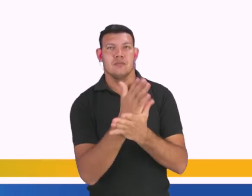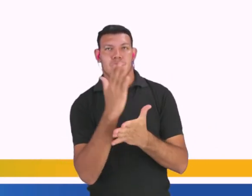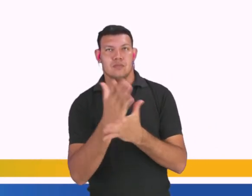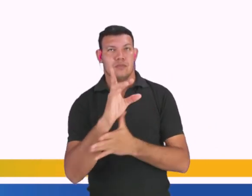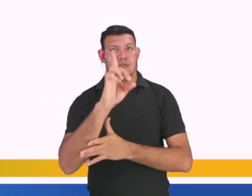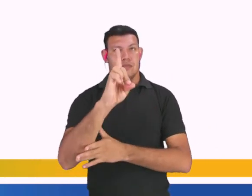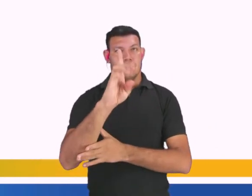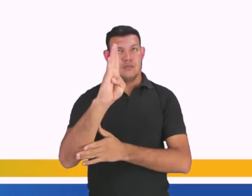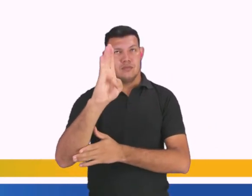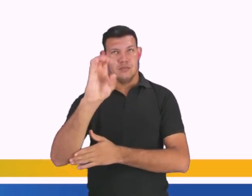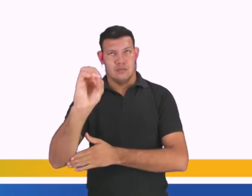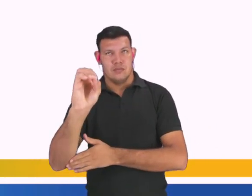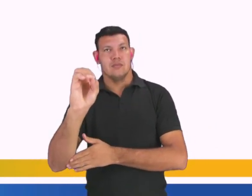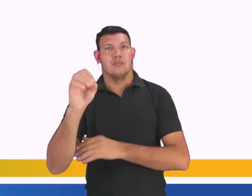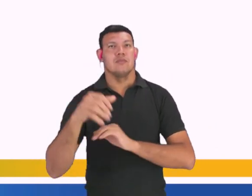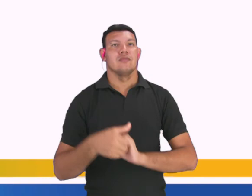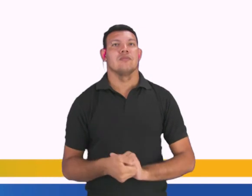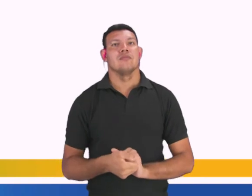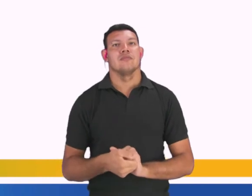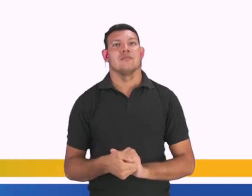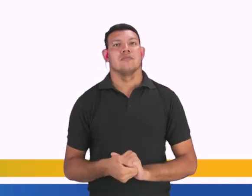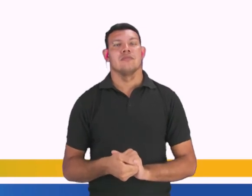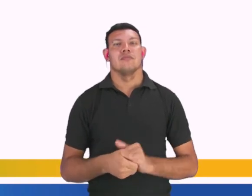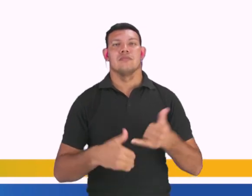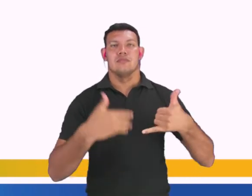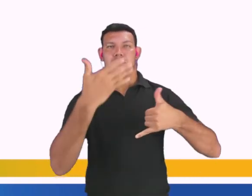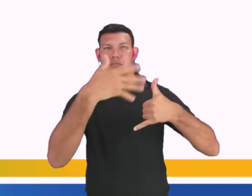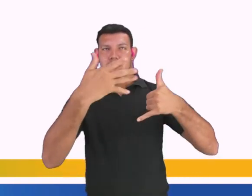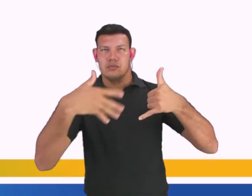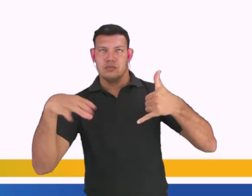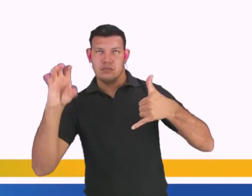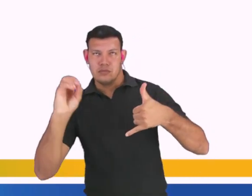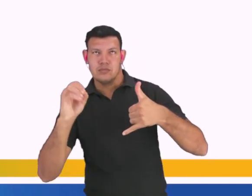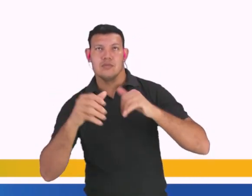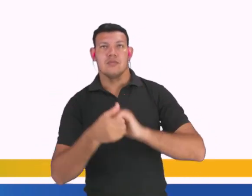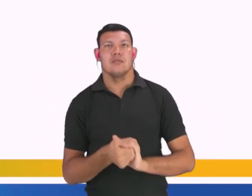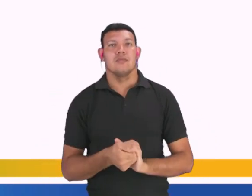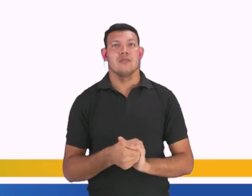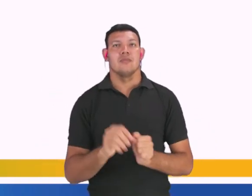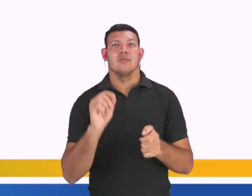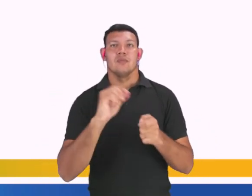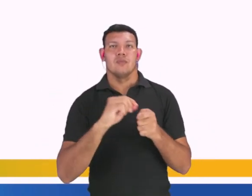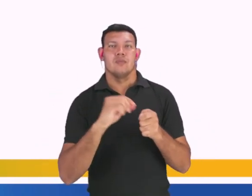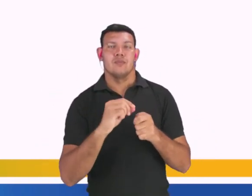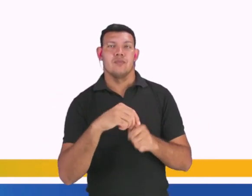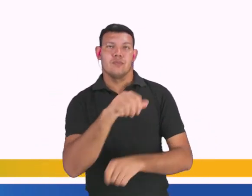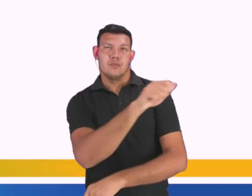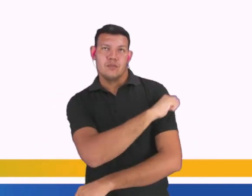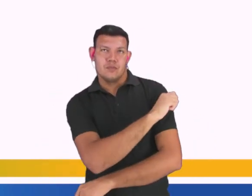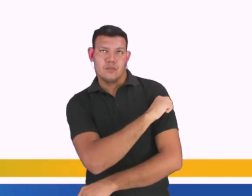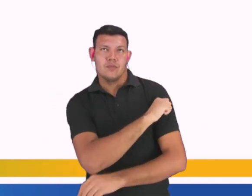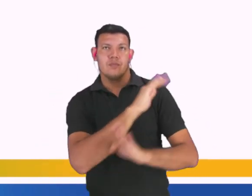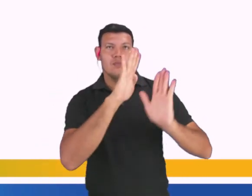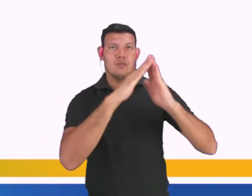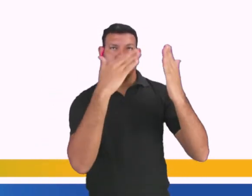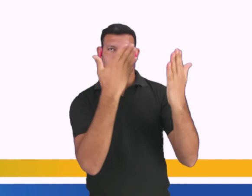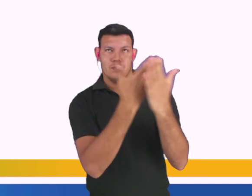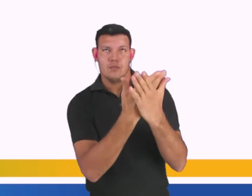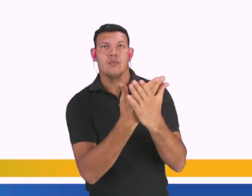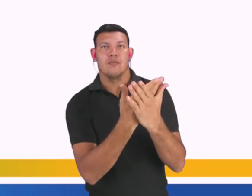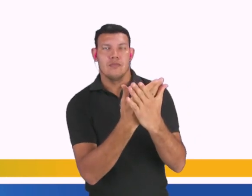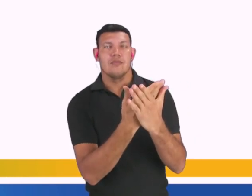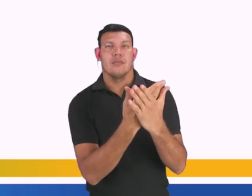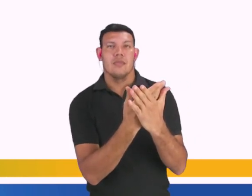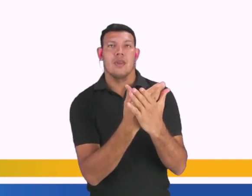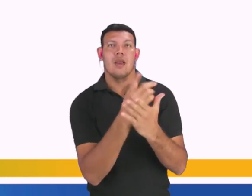de DBO, Demanda Bioquímica de Oxigênio, realizados por alunos de uma escola com